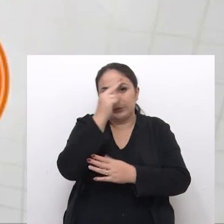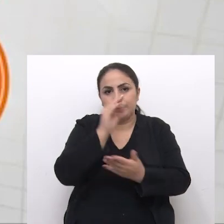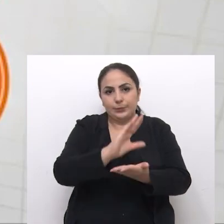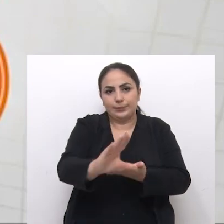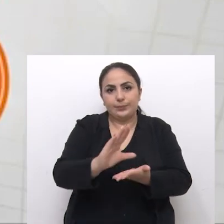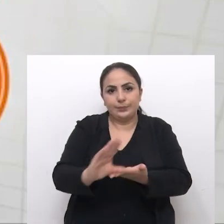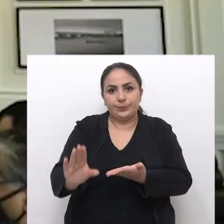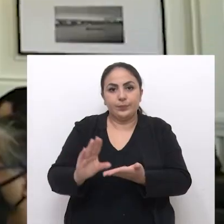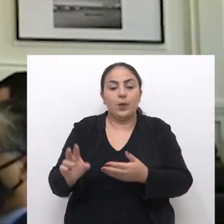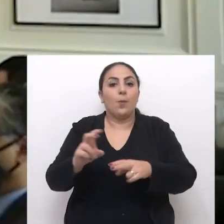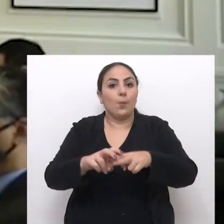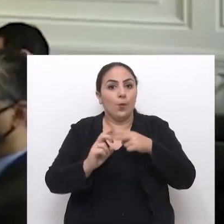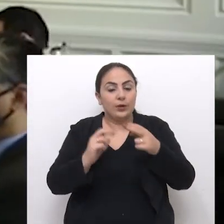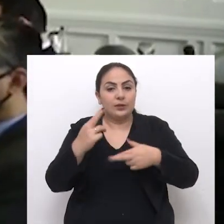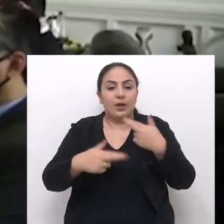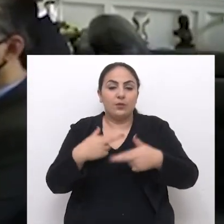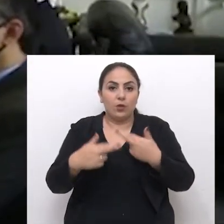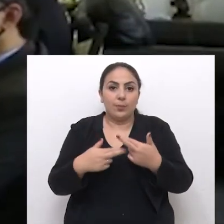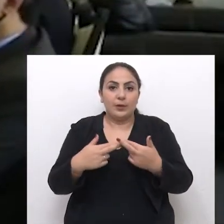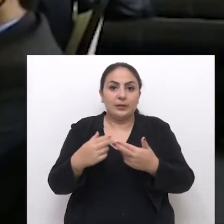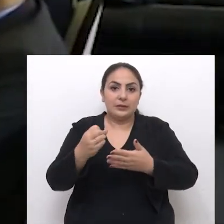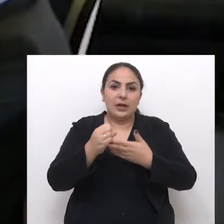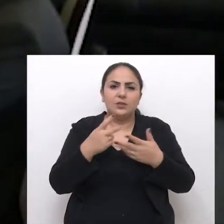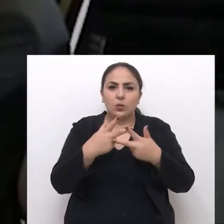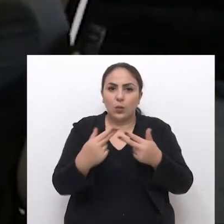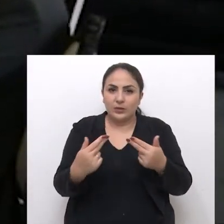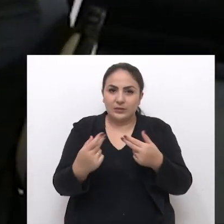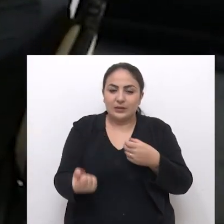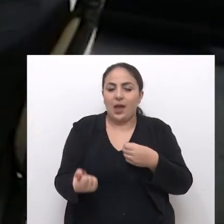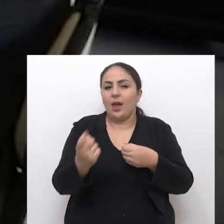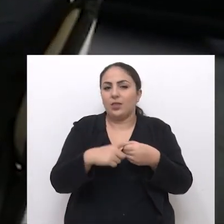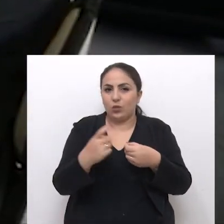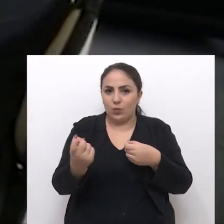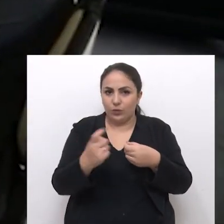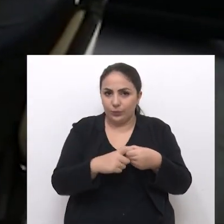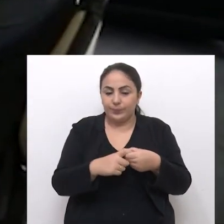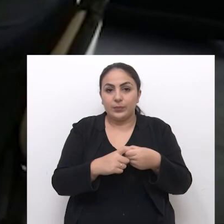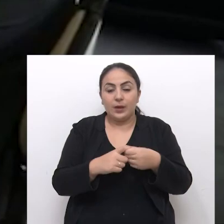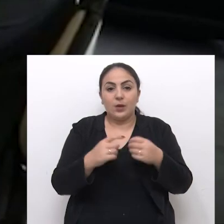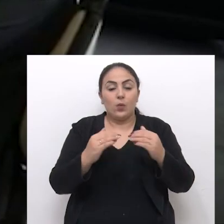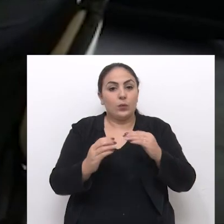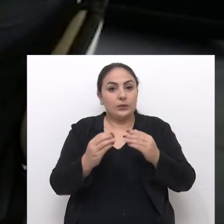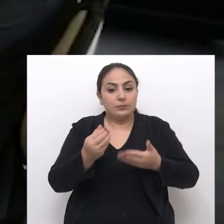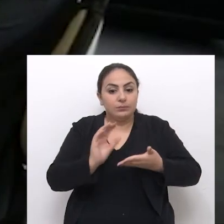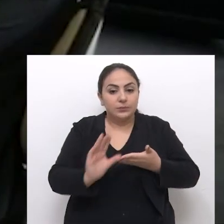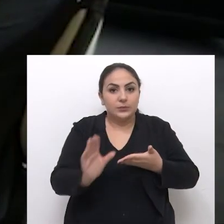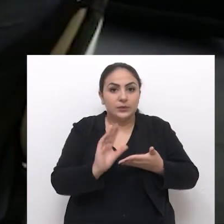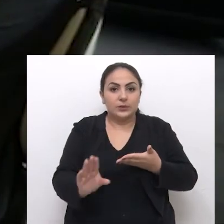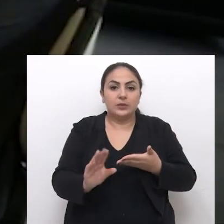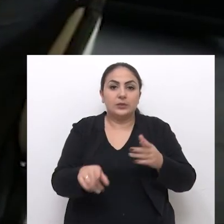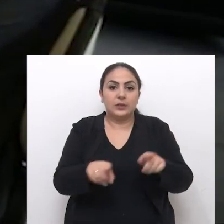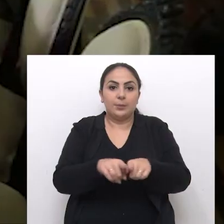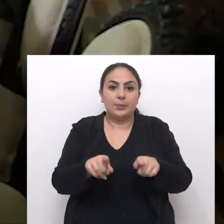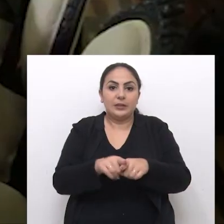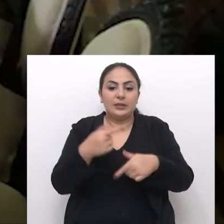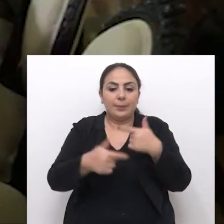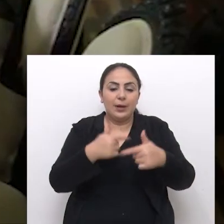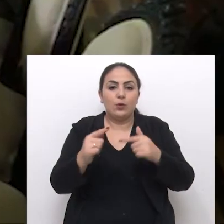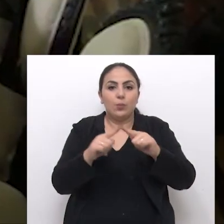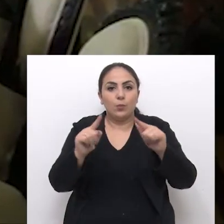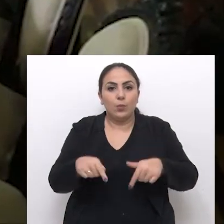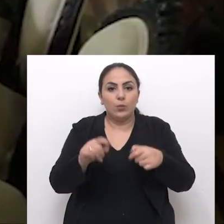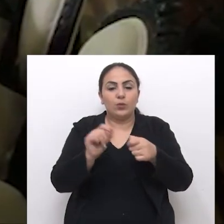diretamente aos municípios. Por isso, a reforma traz medidas compensatórias, que irão garantir o nível de investimentos e de